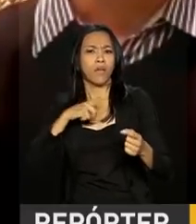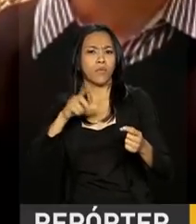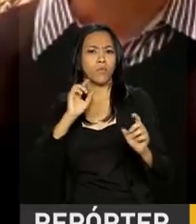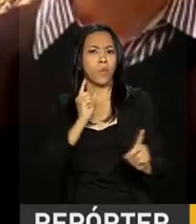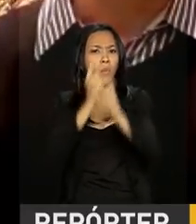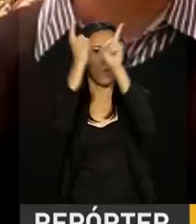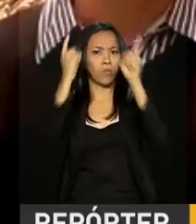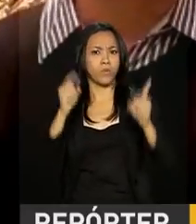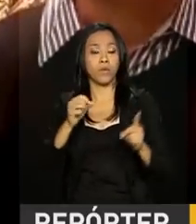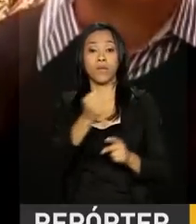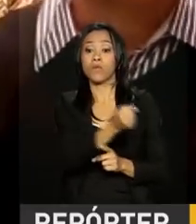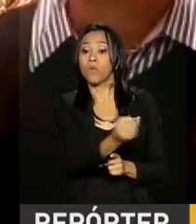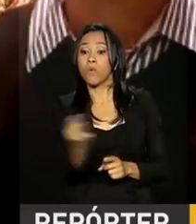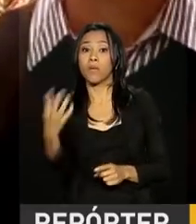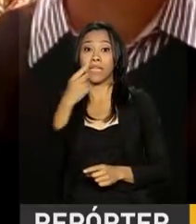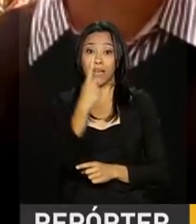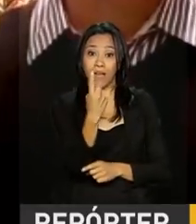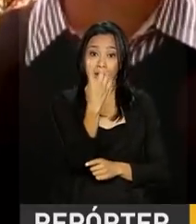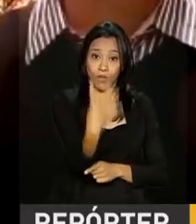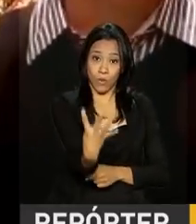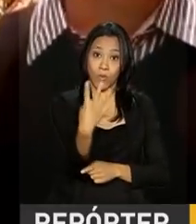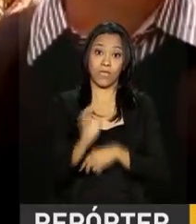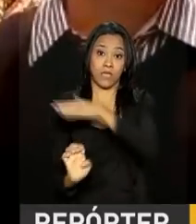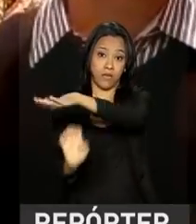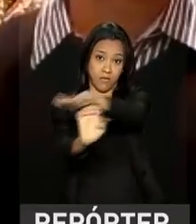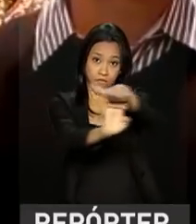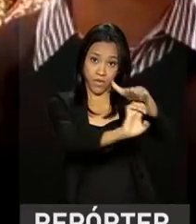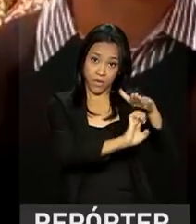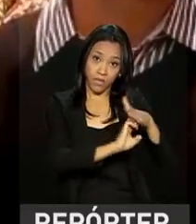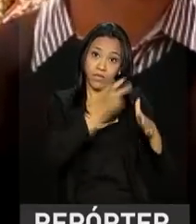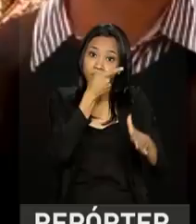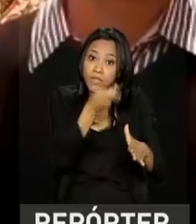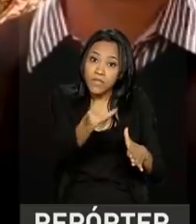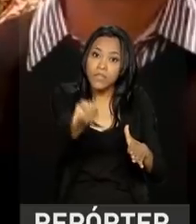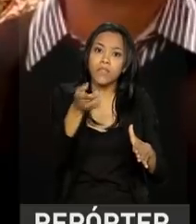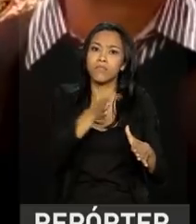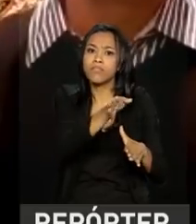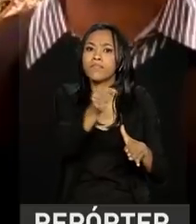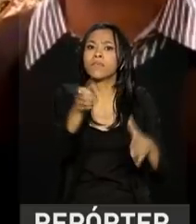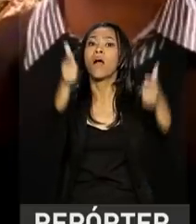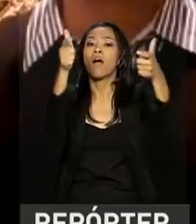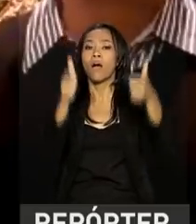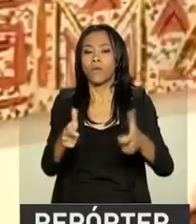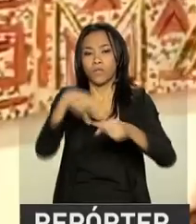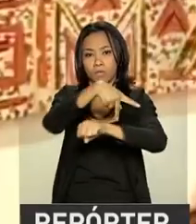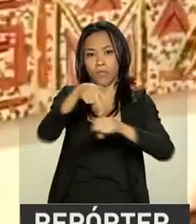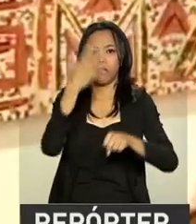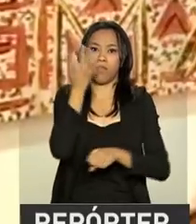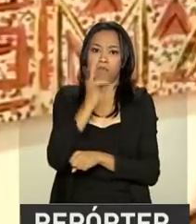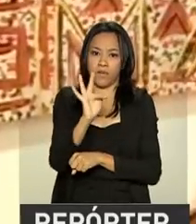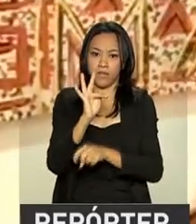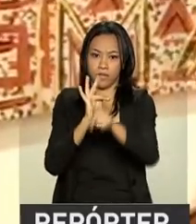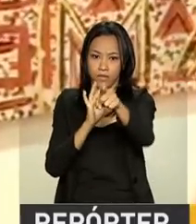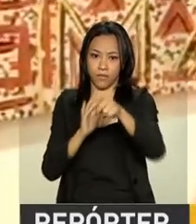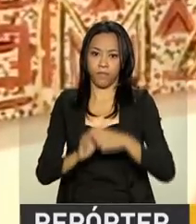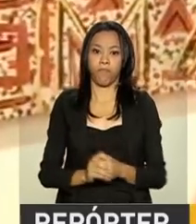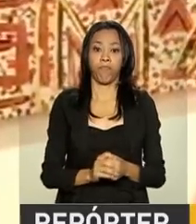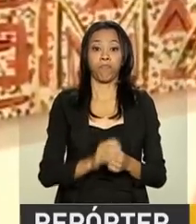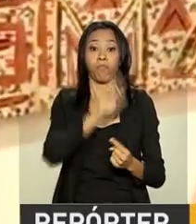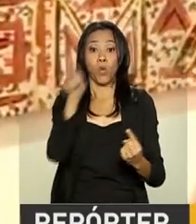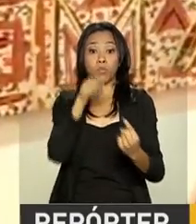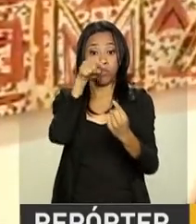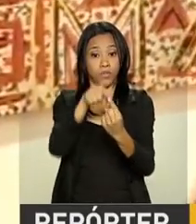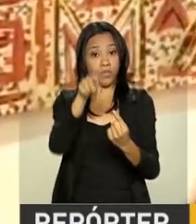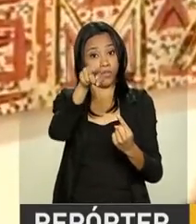com 14 empresas visitando investidores e possíveis parceiros de negócios em Paris, na França. O objetivo do programa é